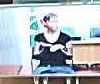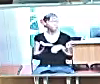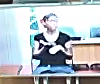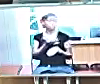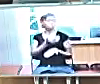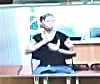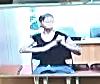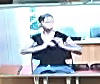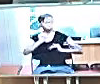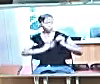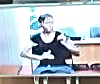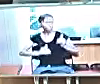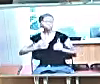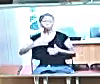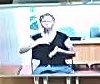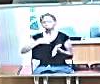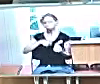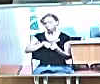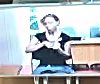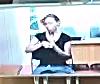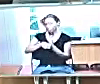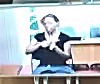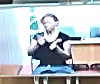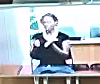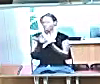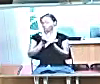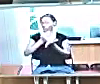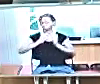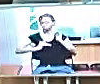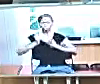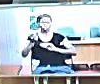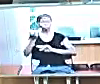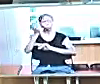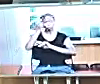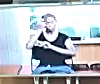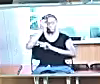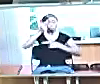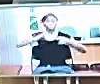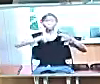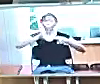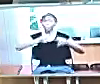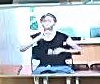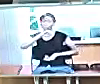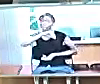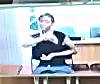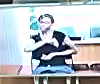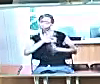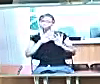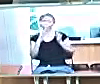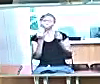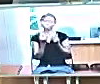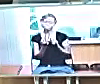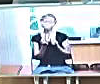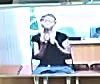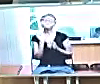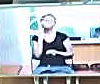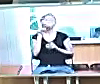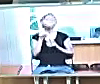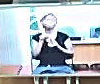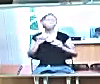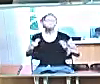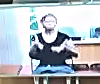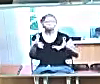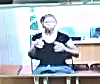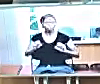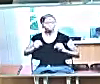artísticos culturais centrada em políticas de geração de trabalho e renda familiar na perspectiva de fortalecimento da agricultura